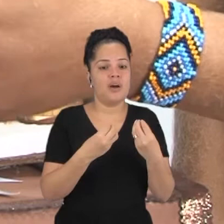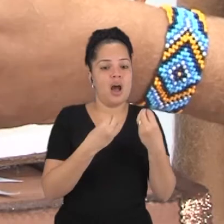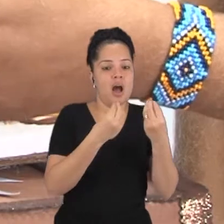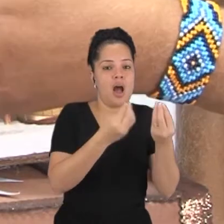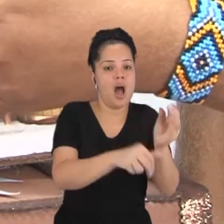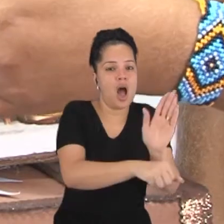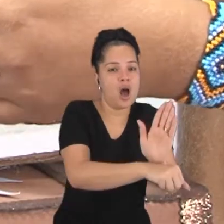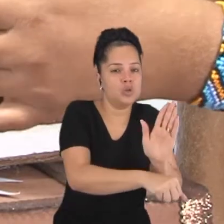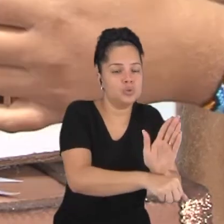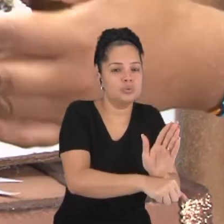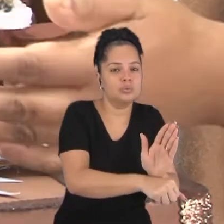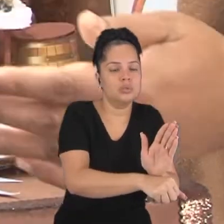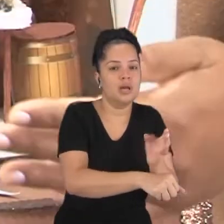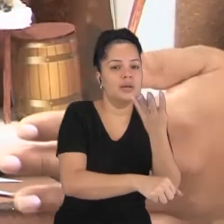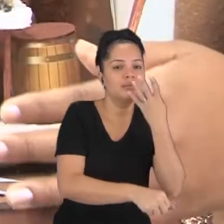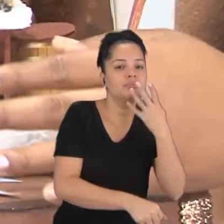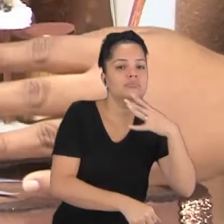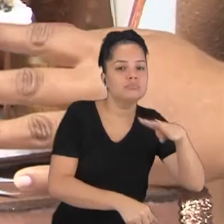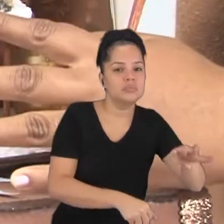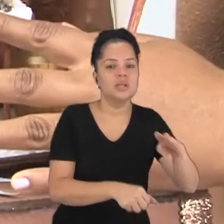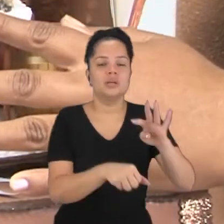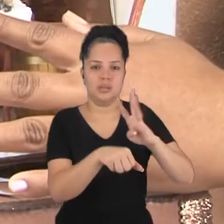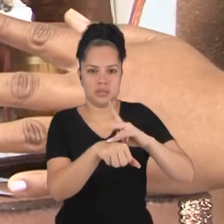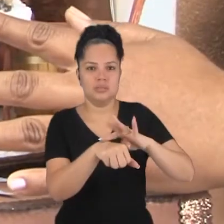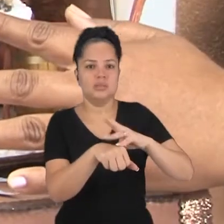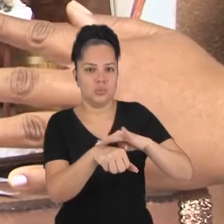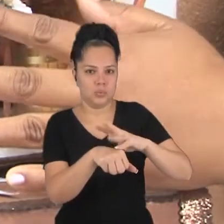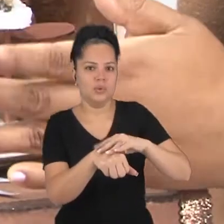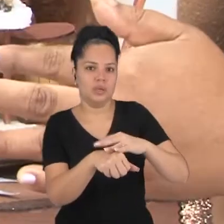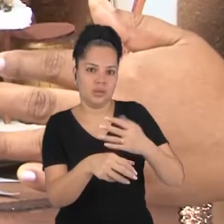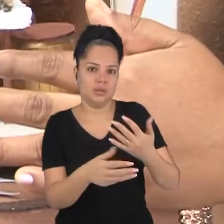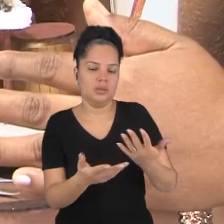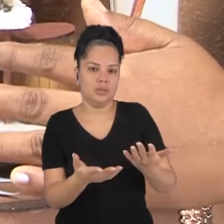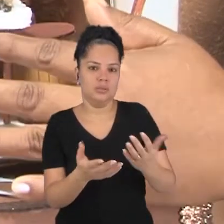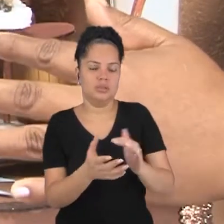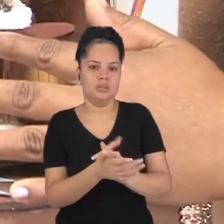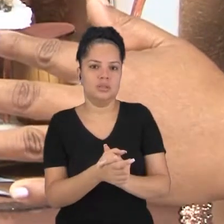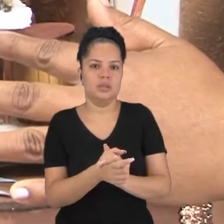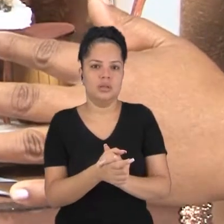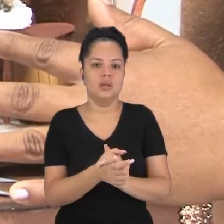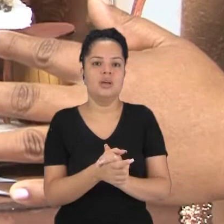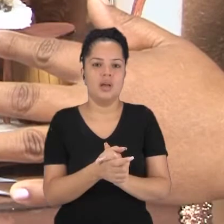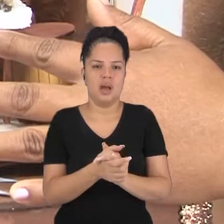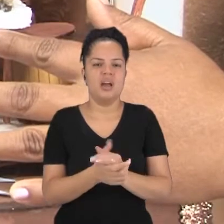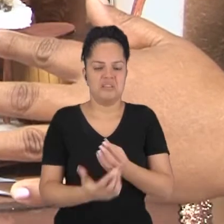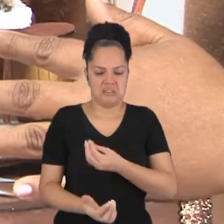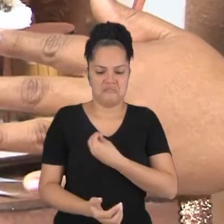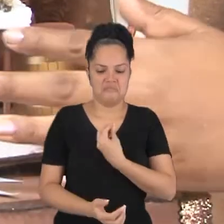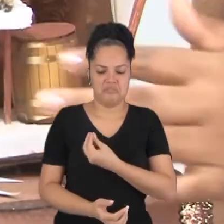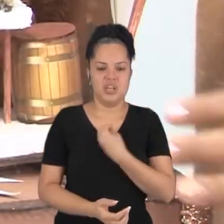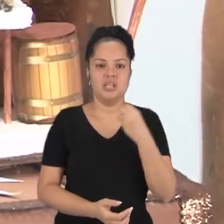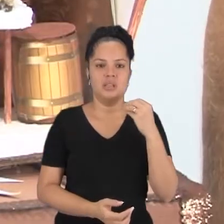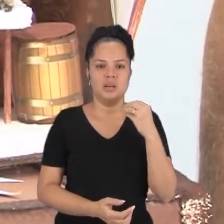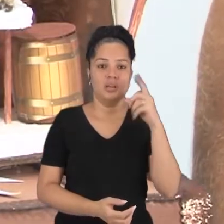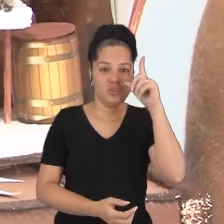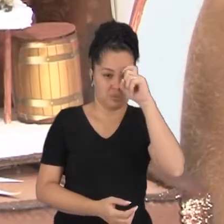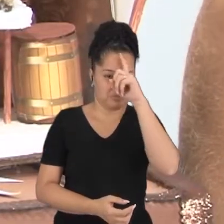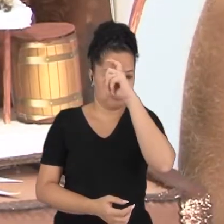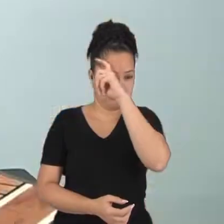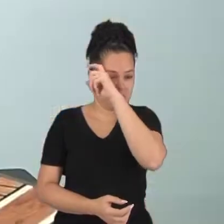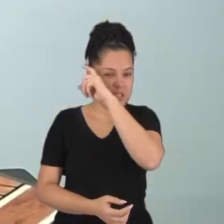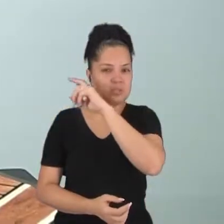ou para as crianças. Então, eles vieram em péssimas condições, né? Esse